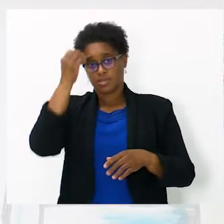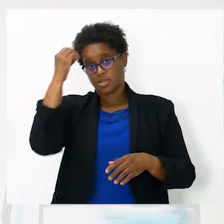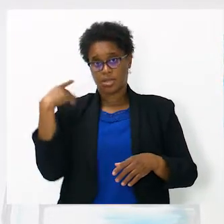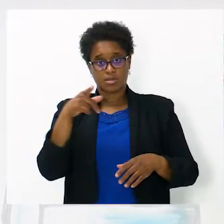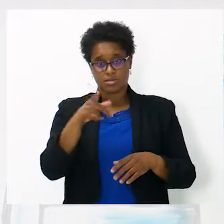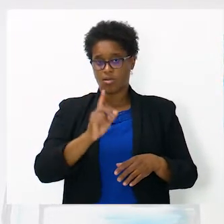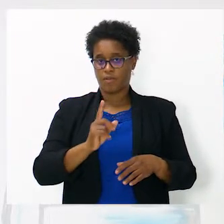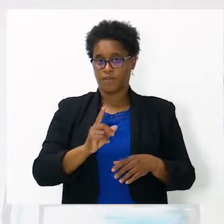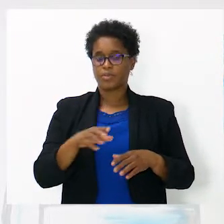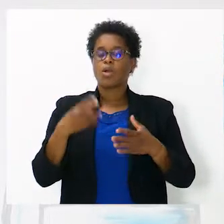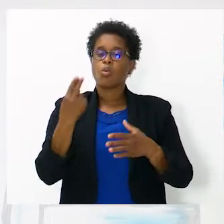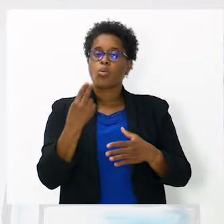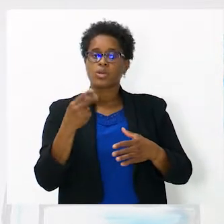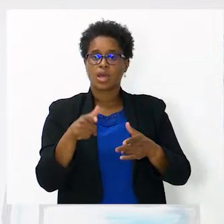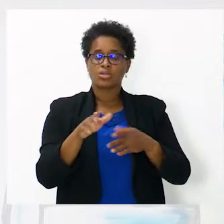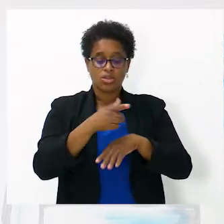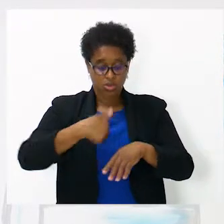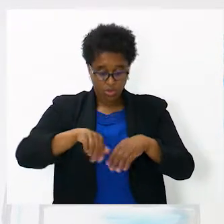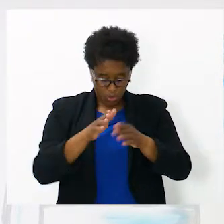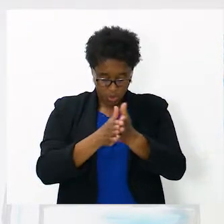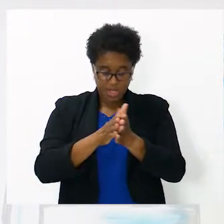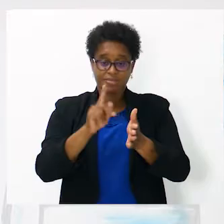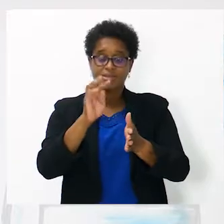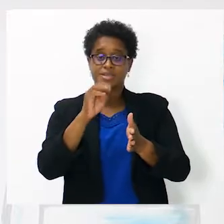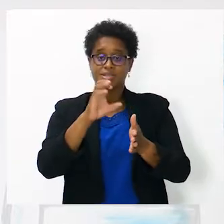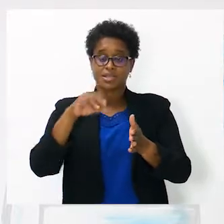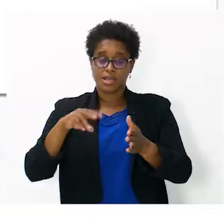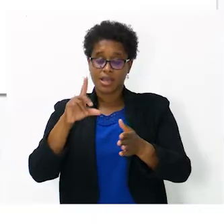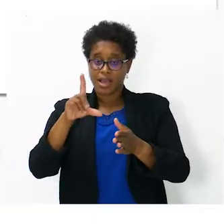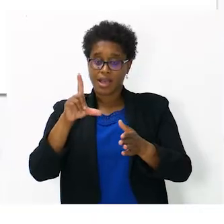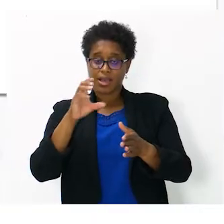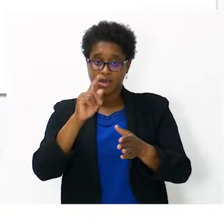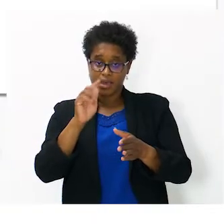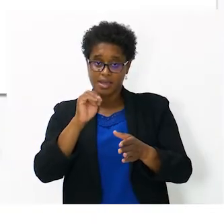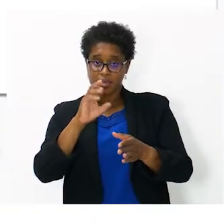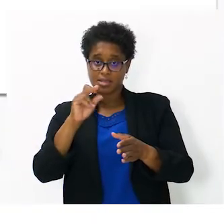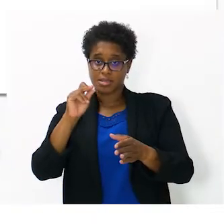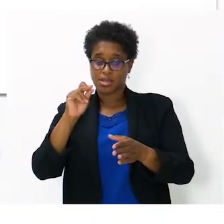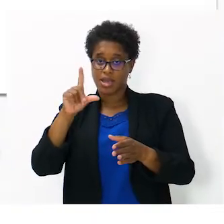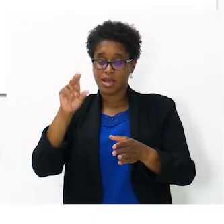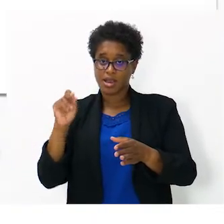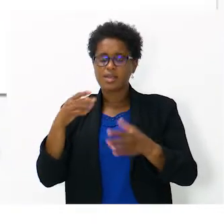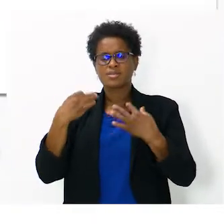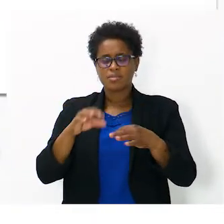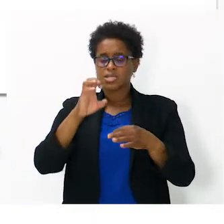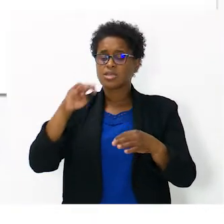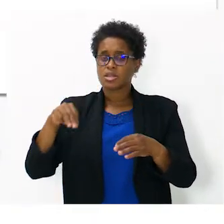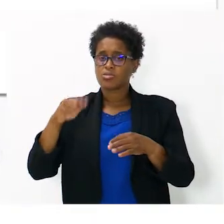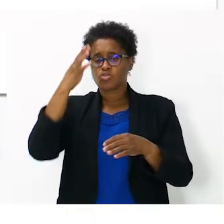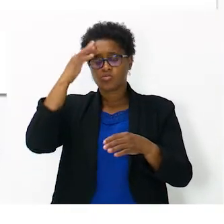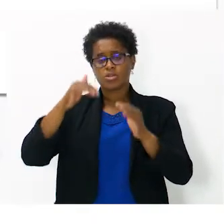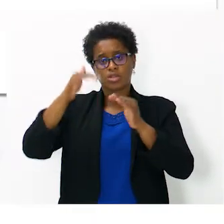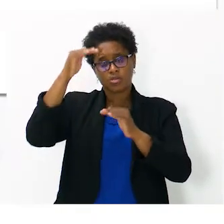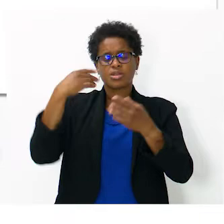se esqueçam, a unidade que nós utilizamos na escala é sempre centímetros. O numerador é